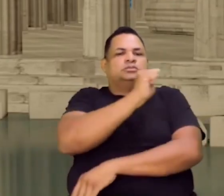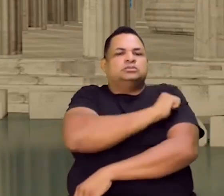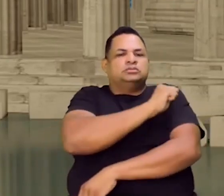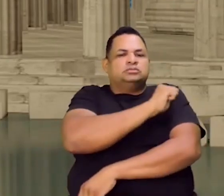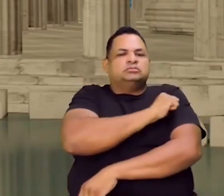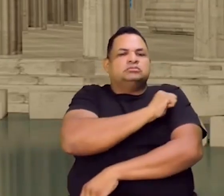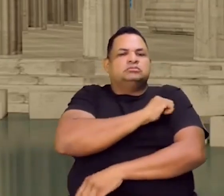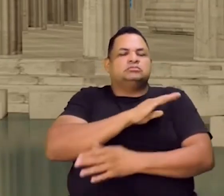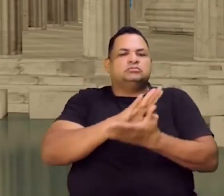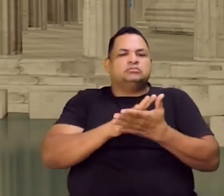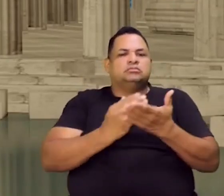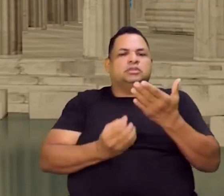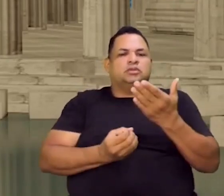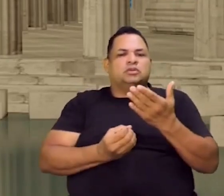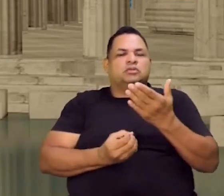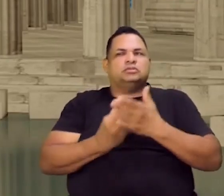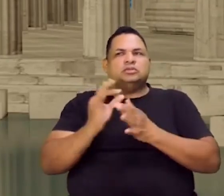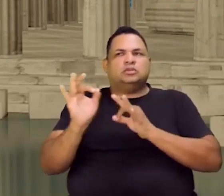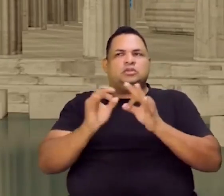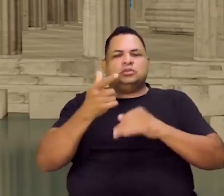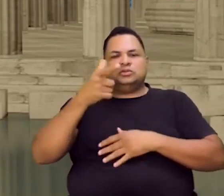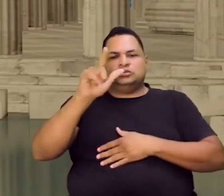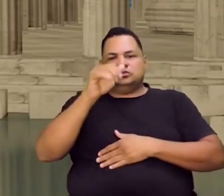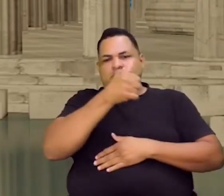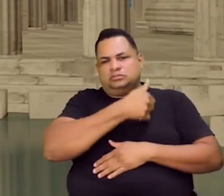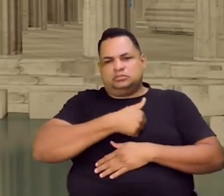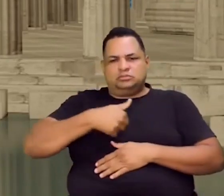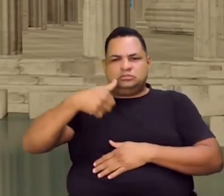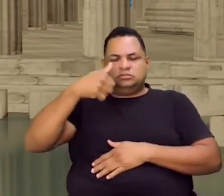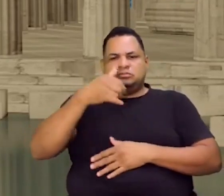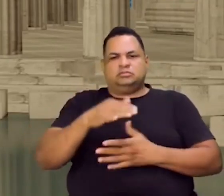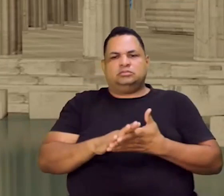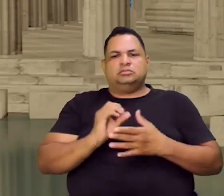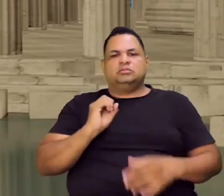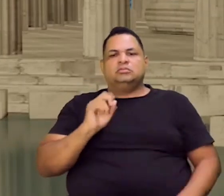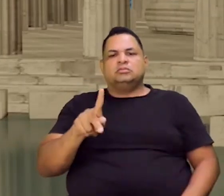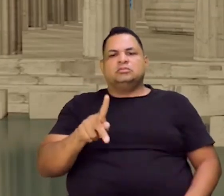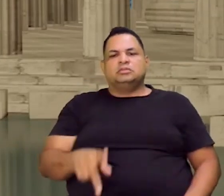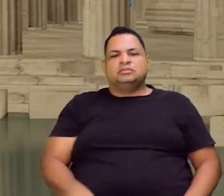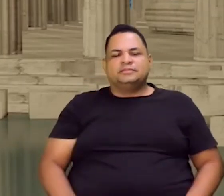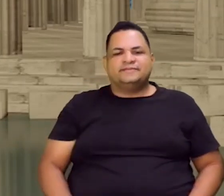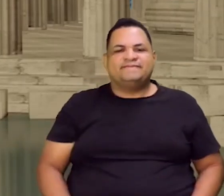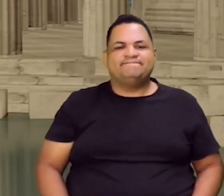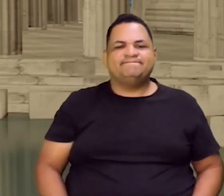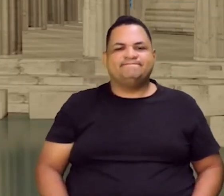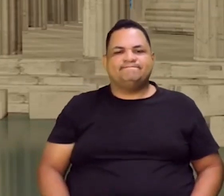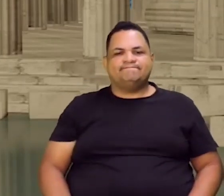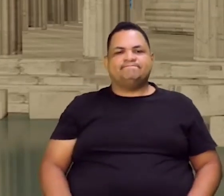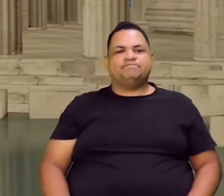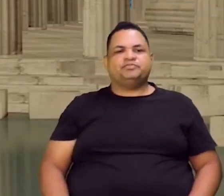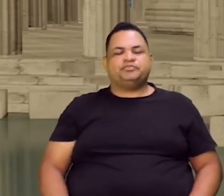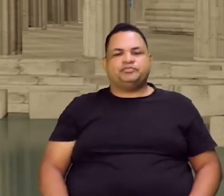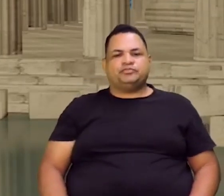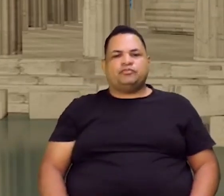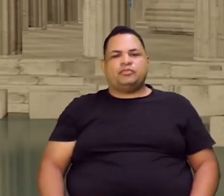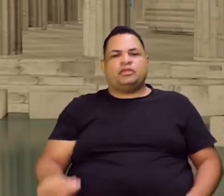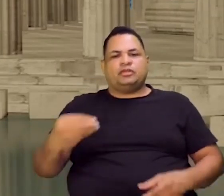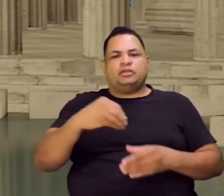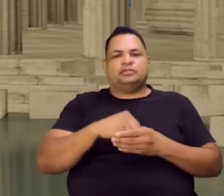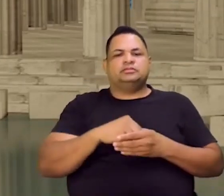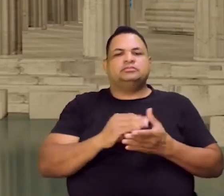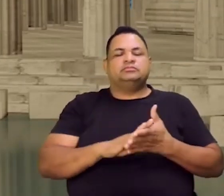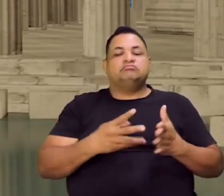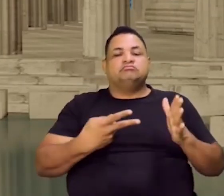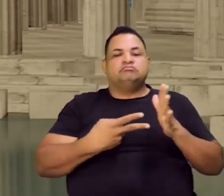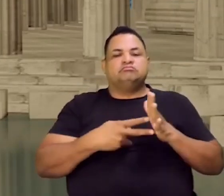crie uma teoria para quebrar a sua. É uma melhor, no mesmo parâmetro, ok? No mesmo sentido de contexto.